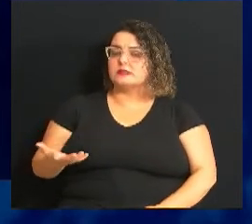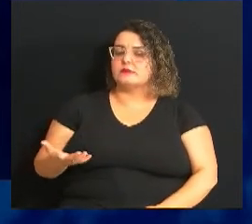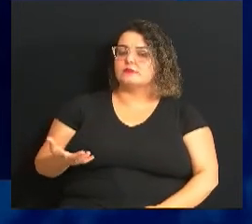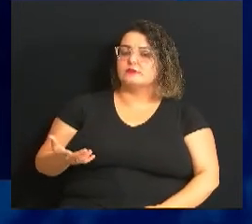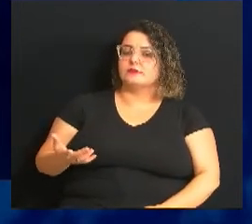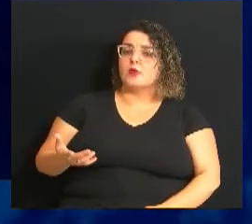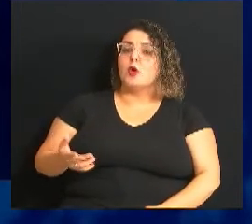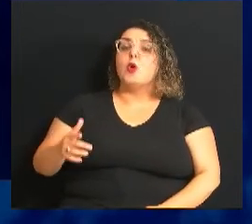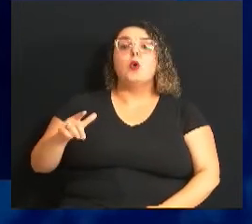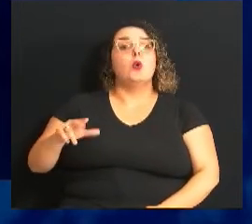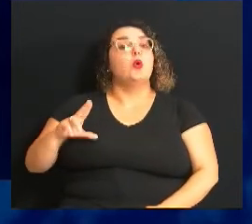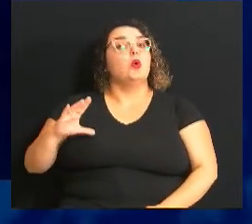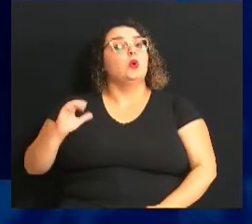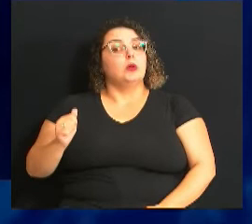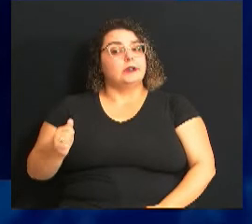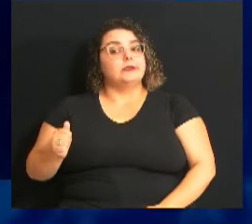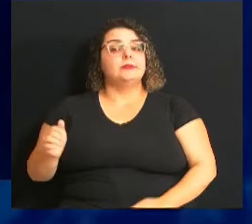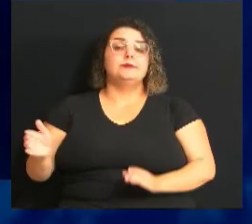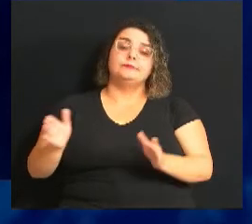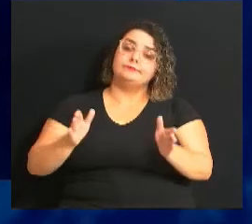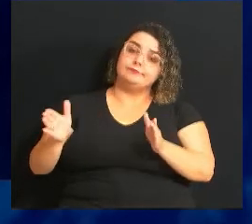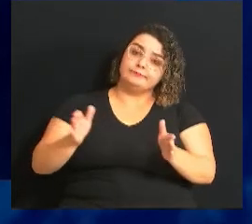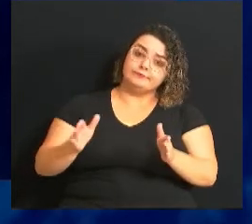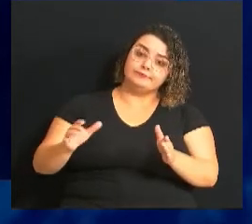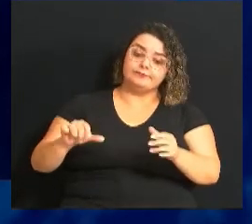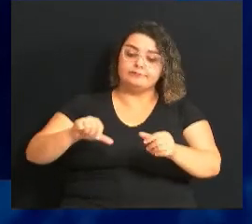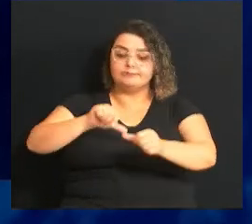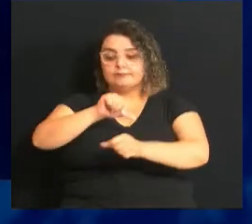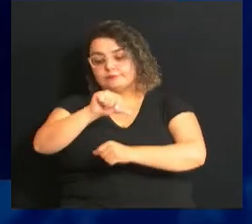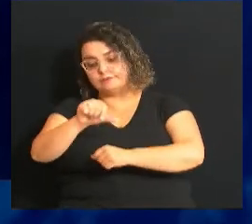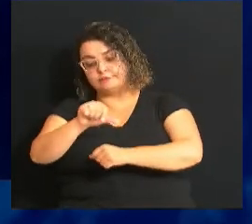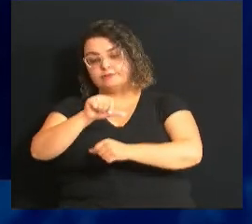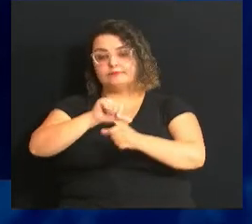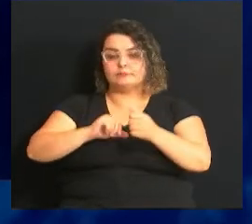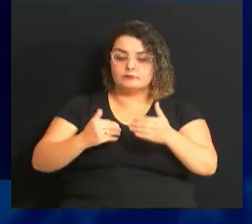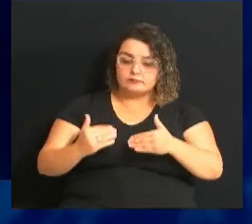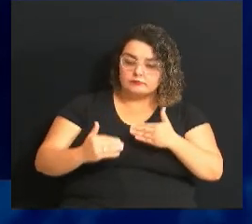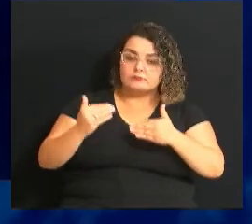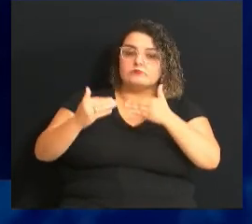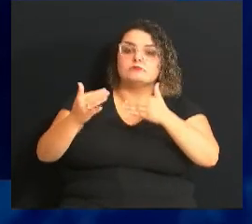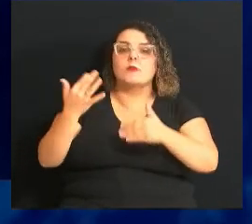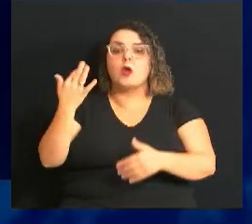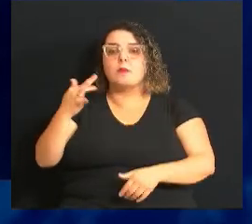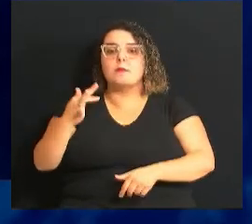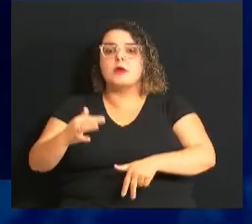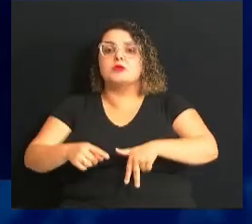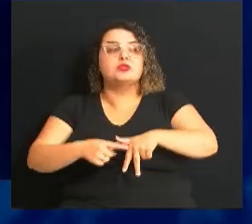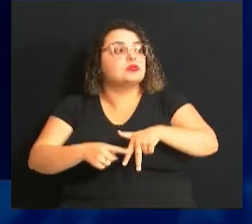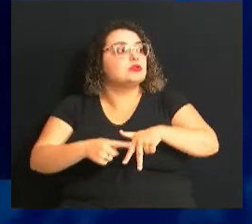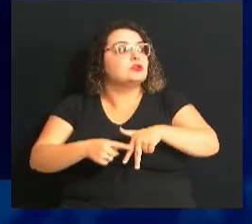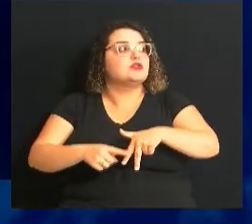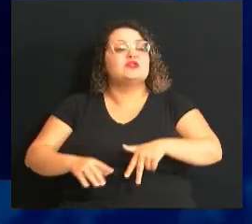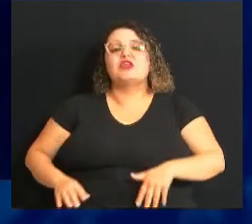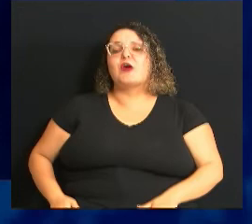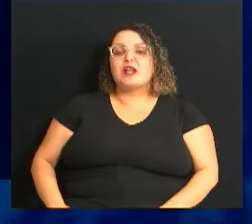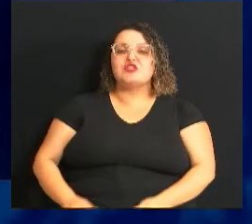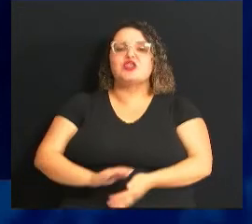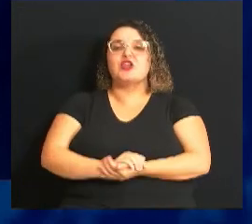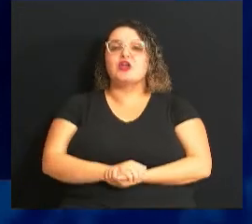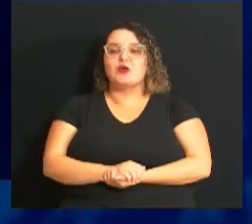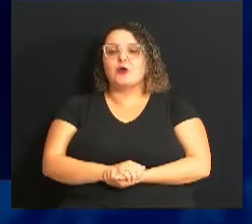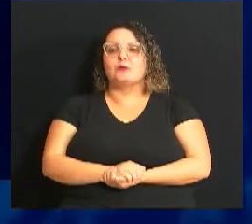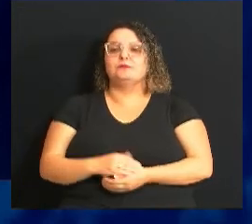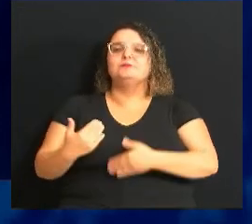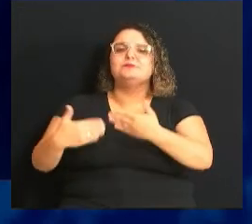artilheiro Luca está naquela fase de transição, se recuperando da lesão na coxa, deve ser poupado para esta partida de logo